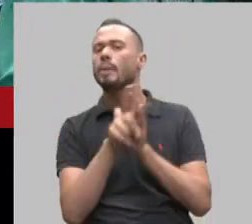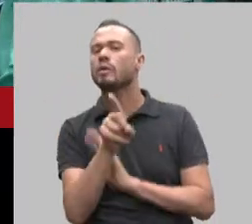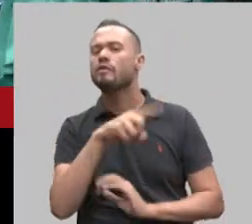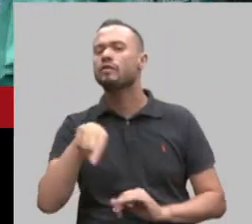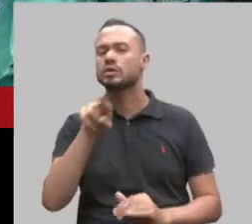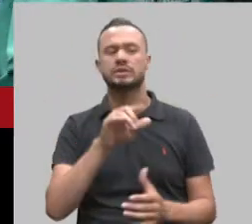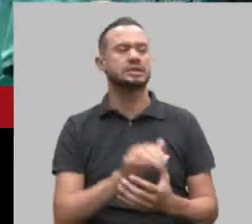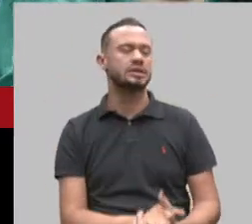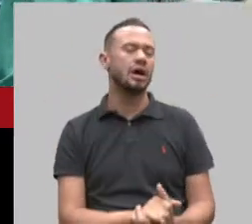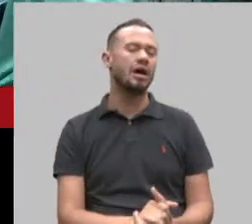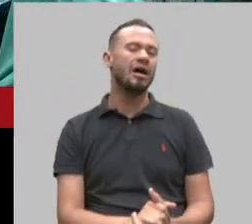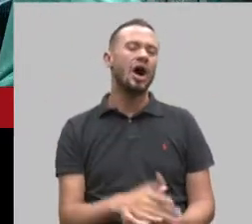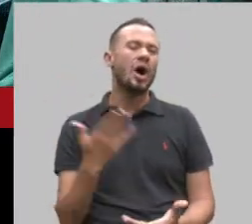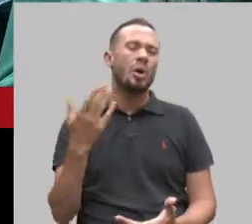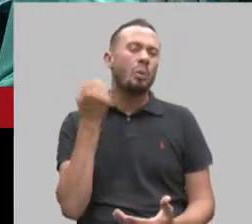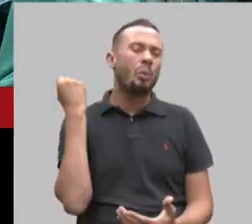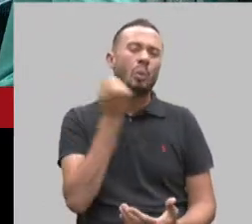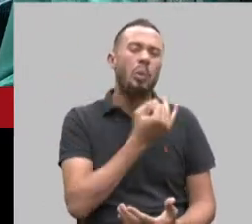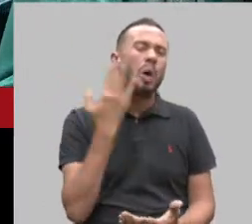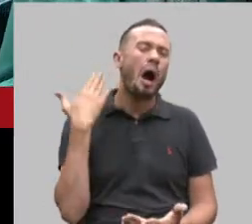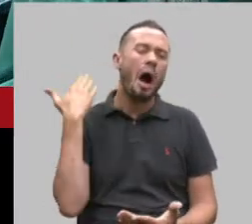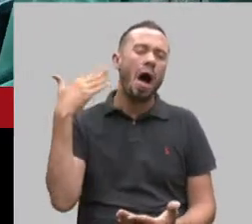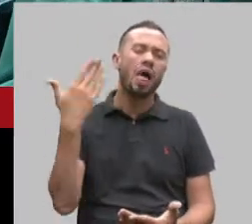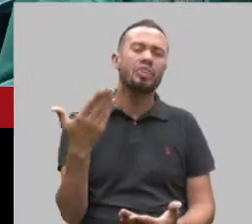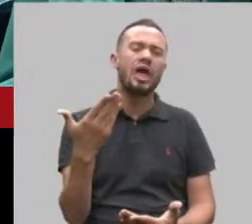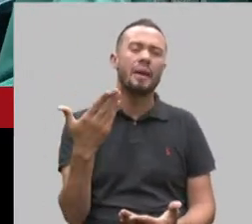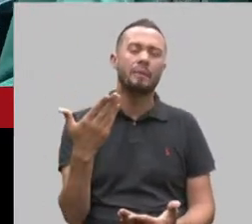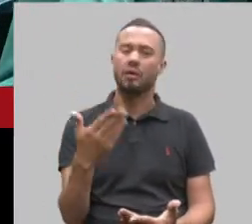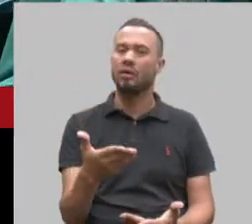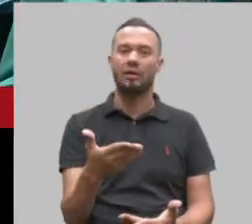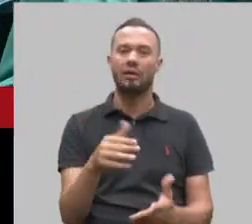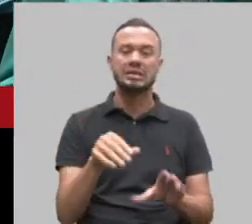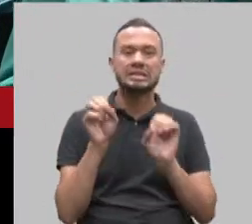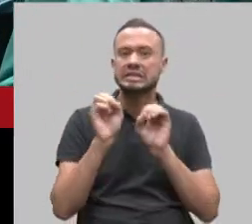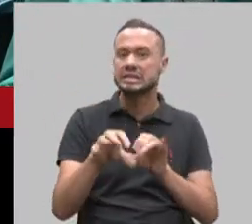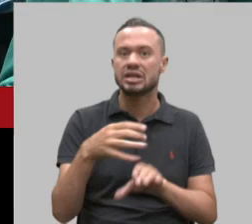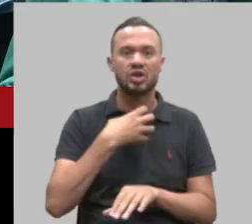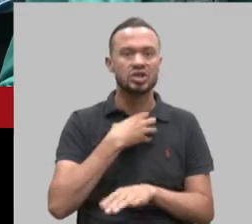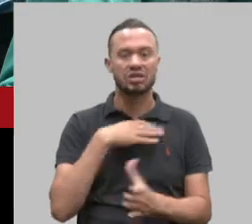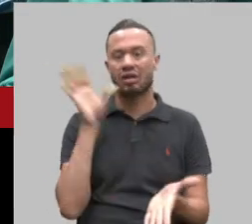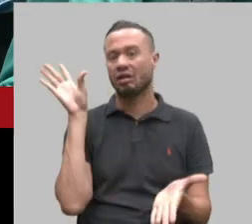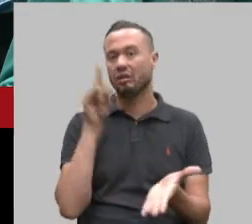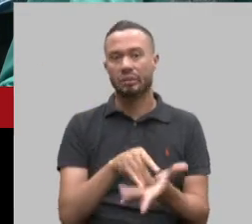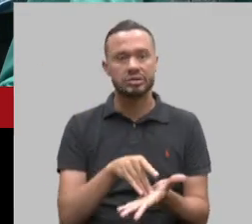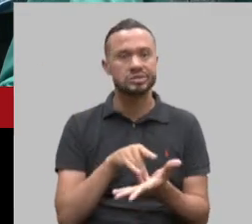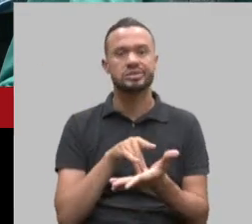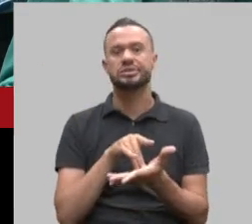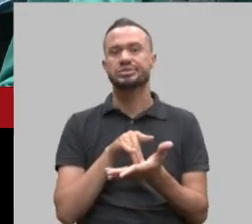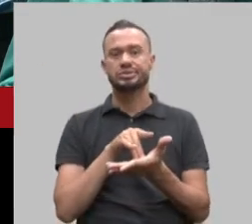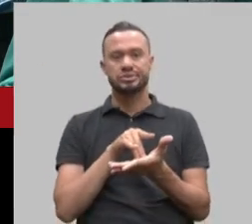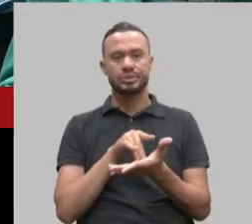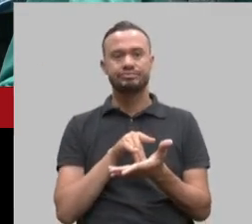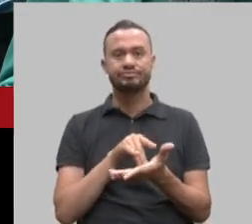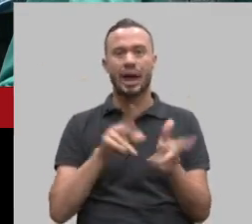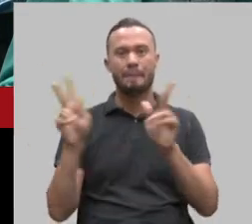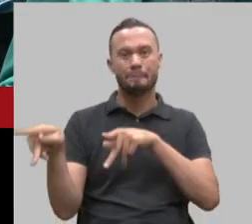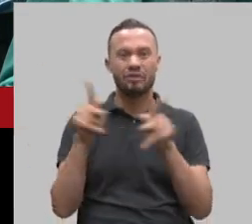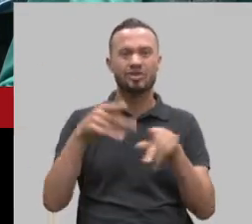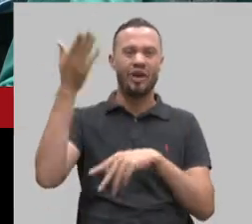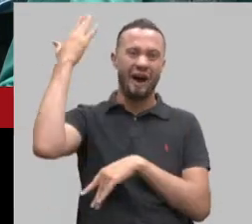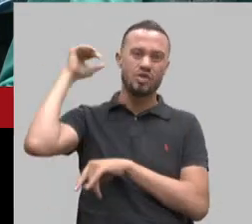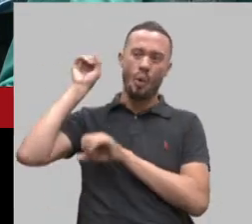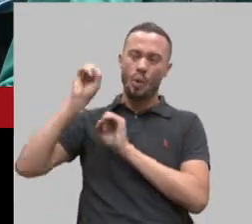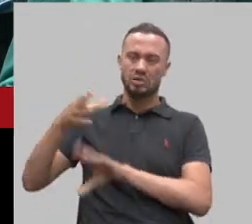faz quanto tempo que o método de ensino é o mesmo o método de ensino que os professores usavam para ensinar a minha avó é o